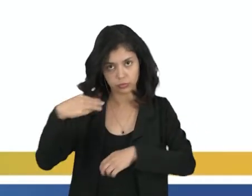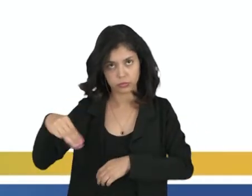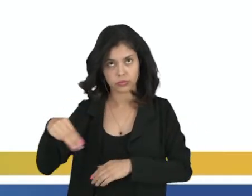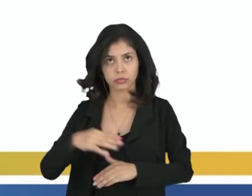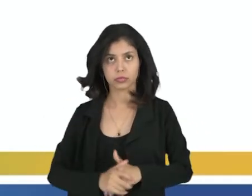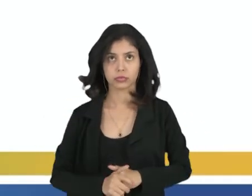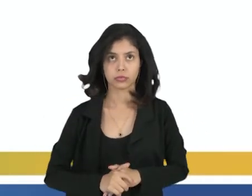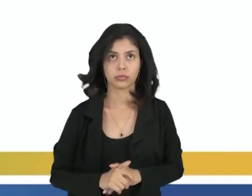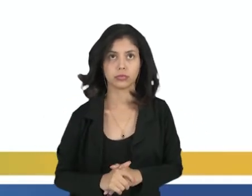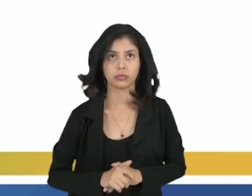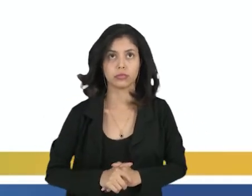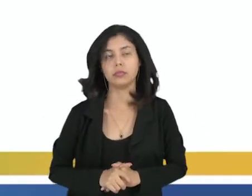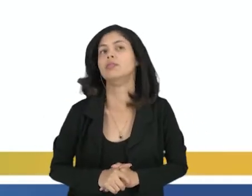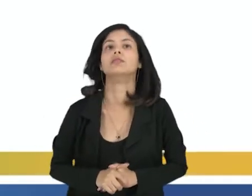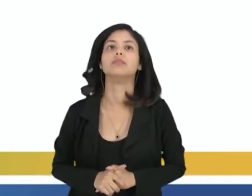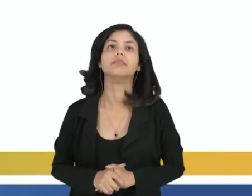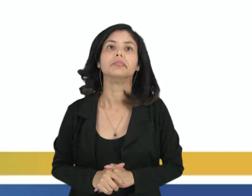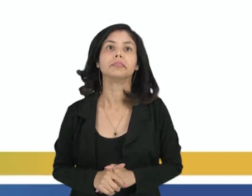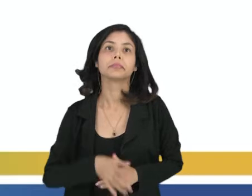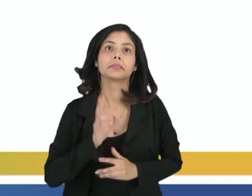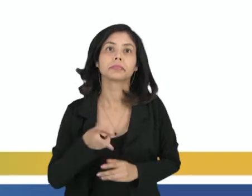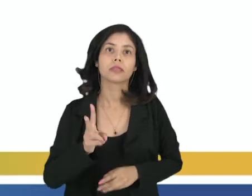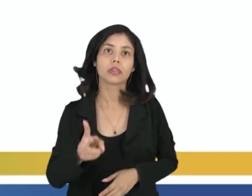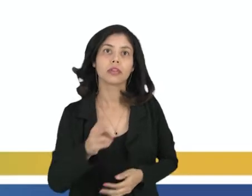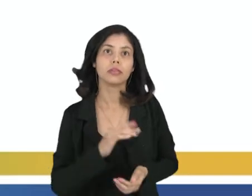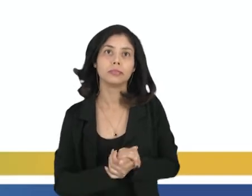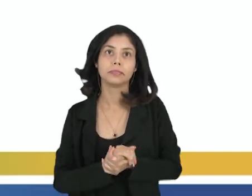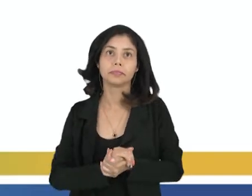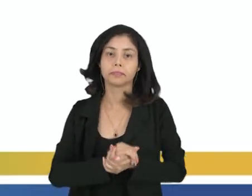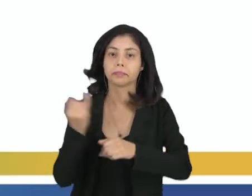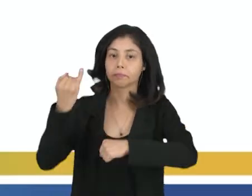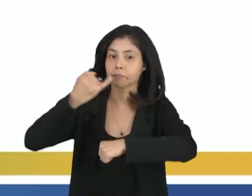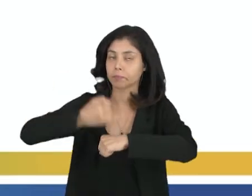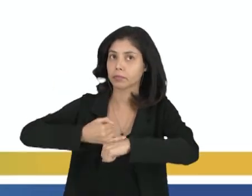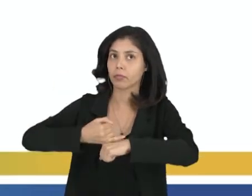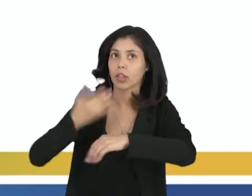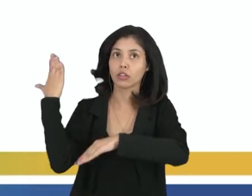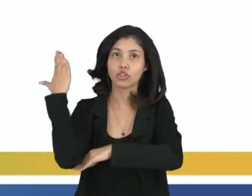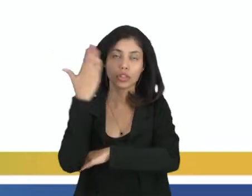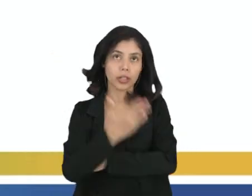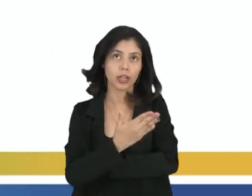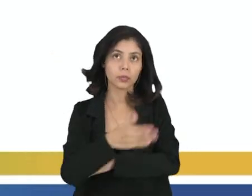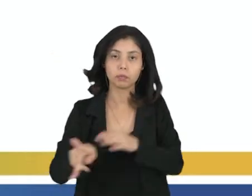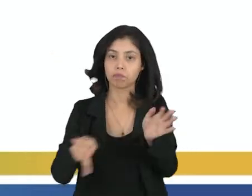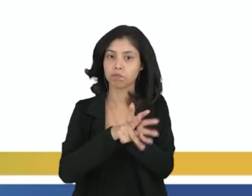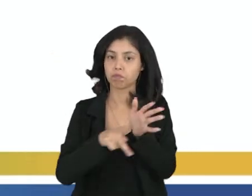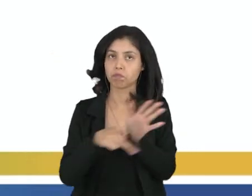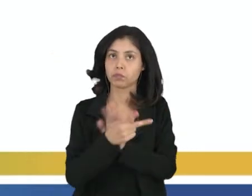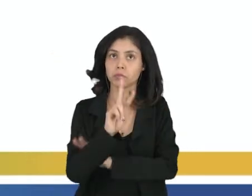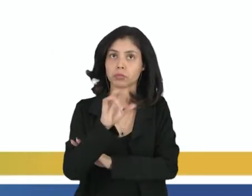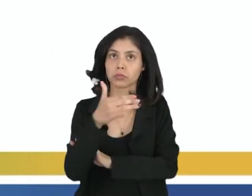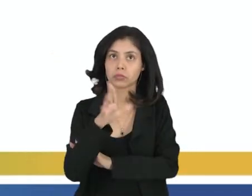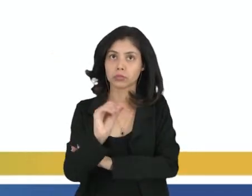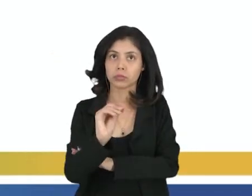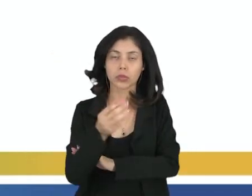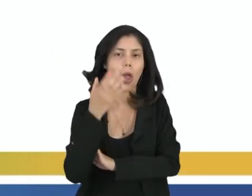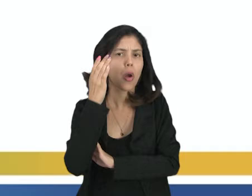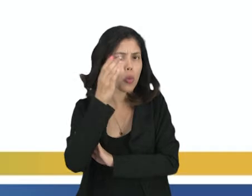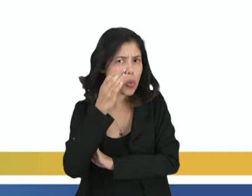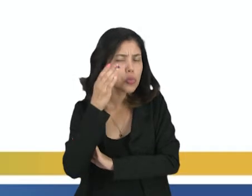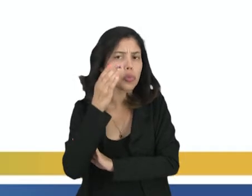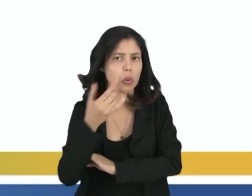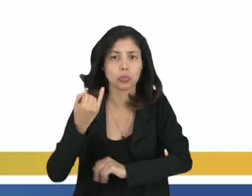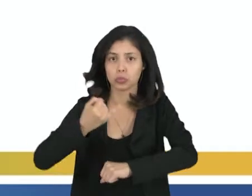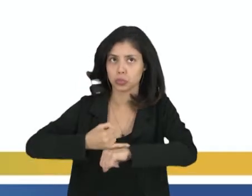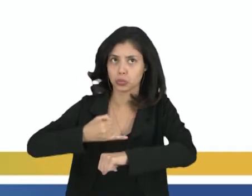matemática. Então, a constante de ionização é diretamente proporcional à concentração